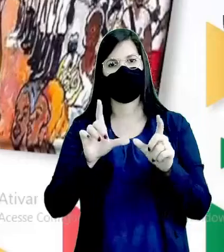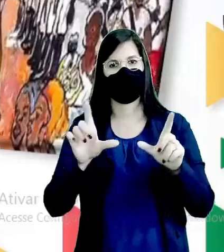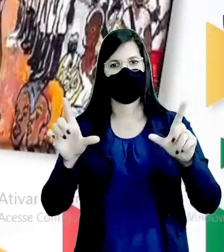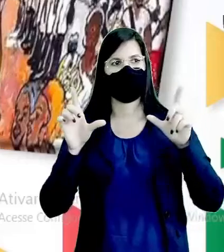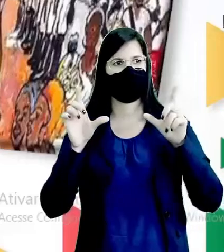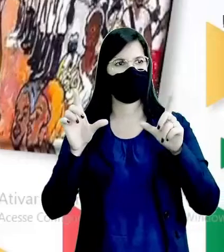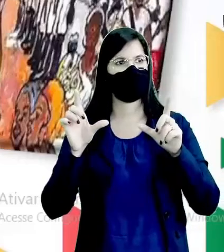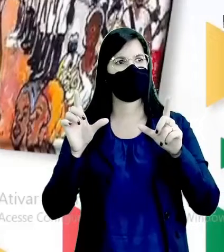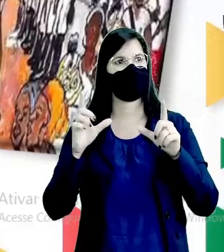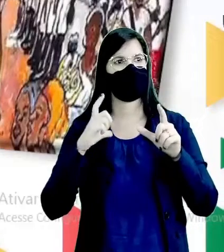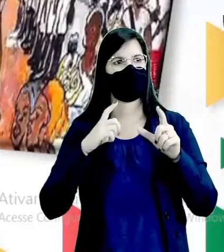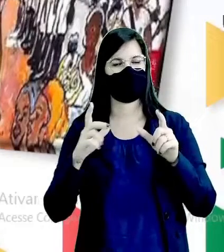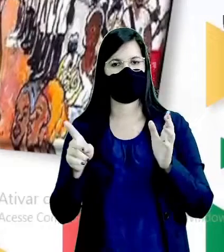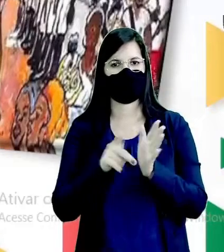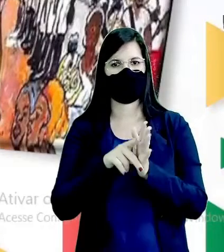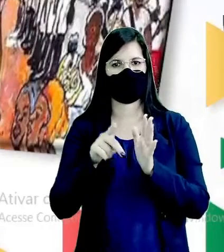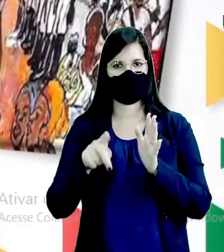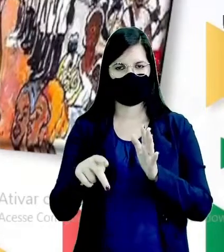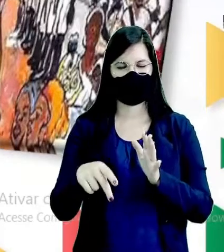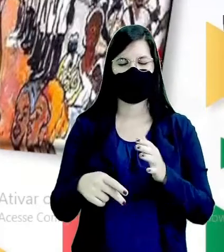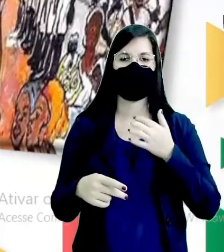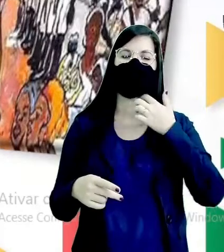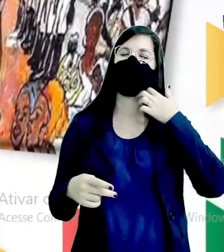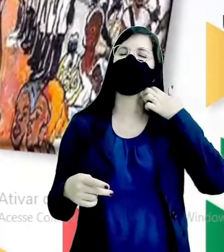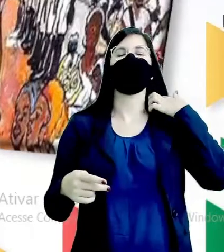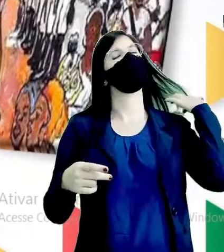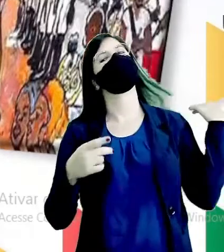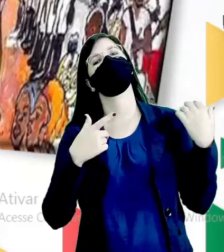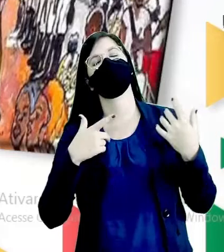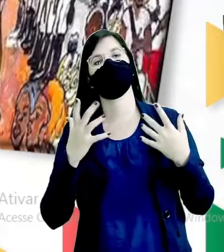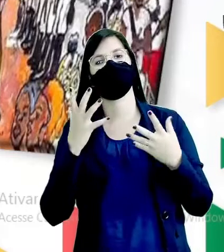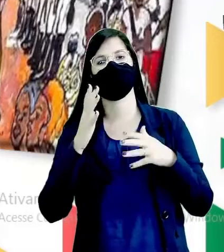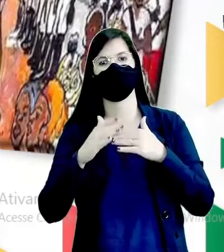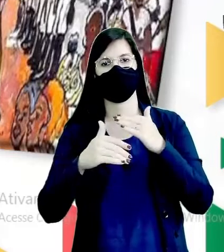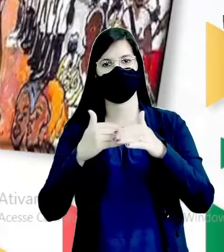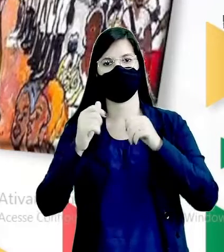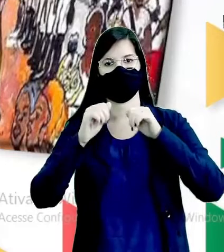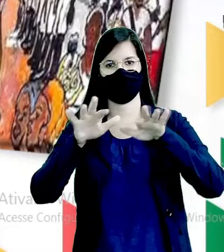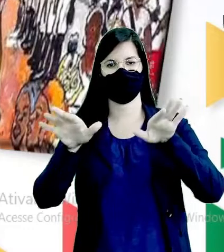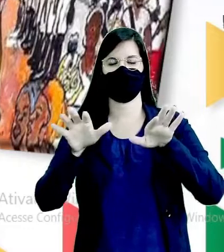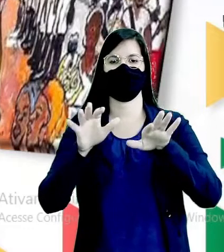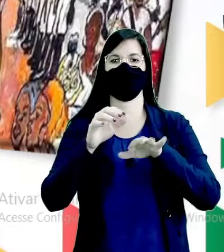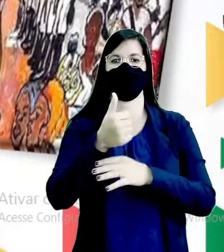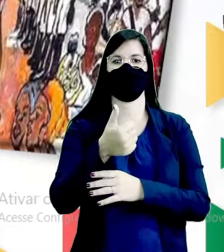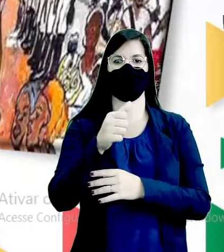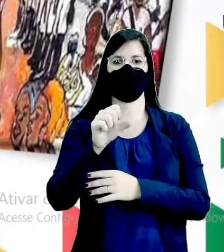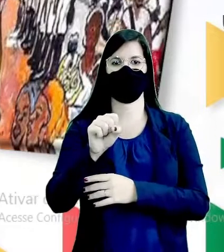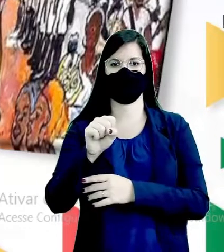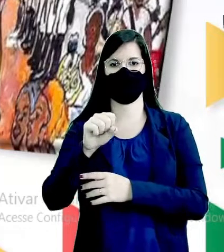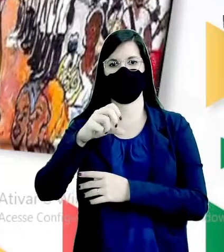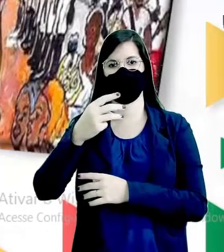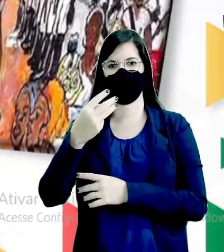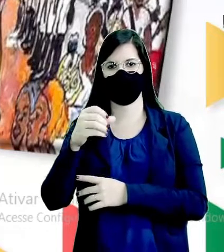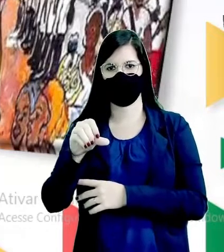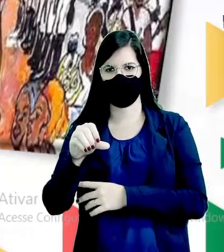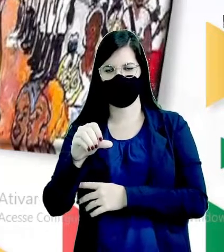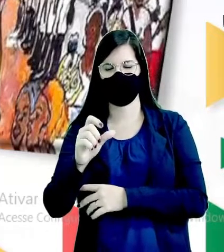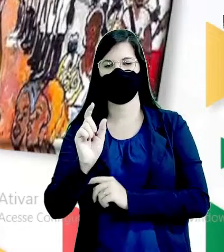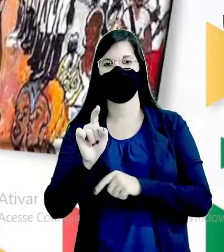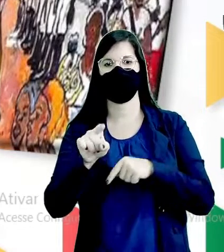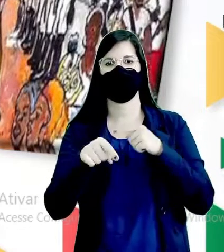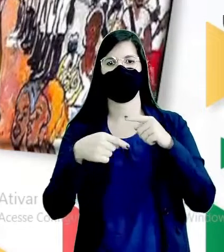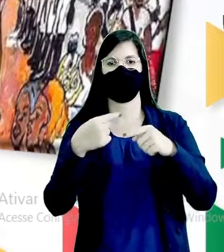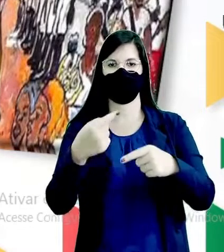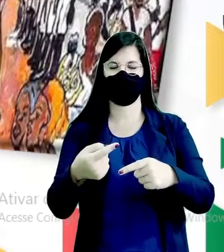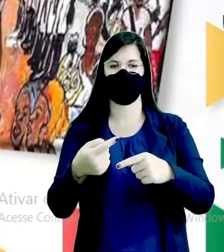da República, como eu falei, vejo que a República só virá a ser proclamada em 1889, 9. né? Mas aí já estava